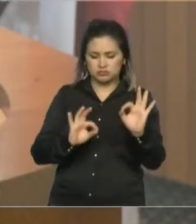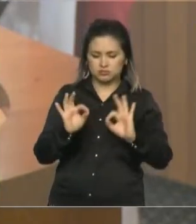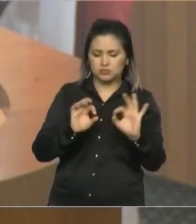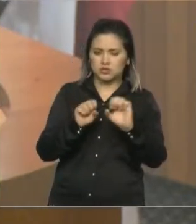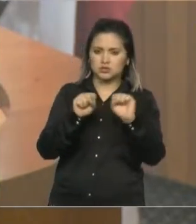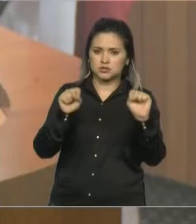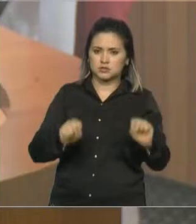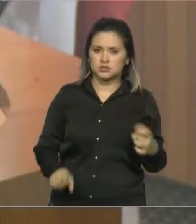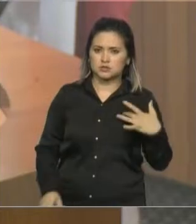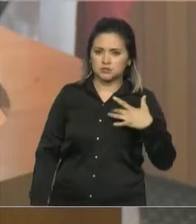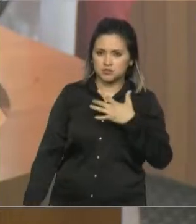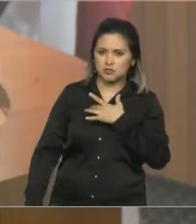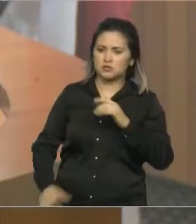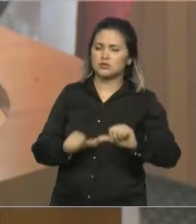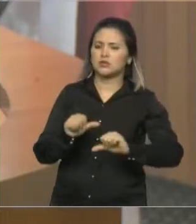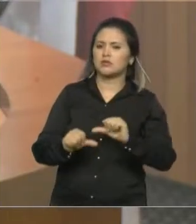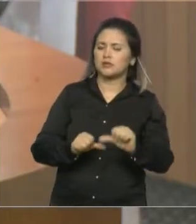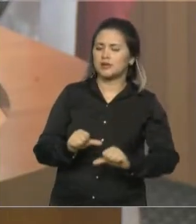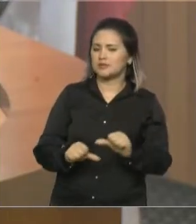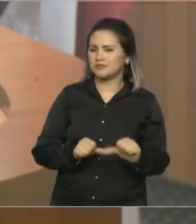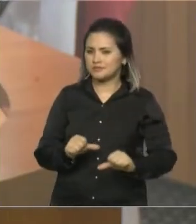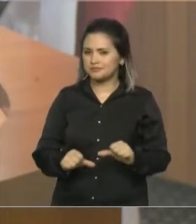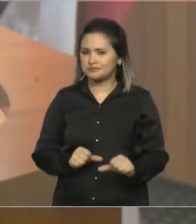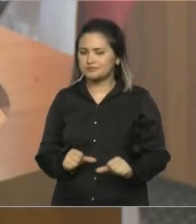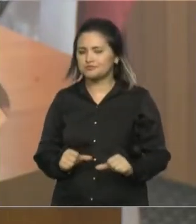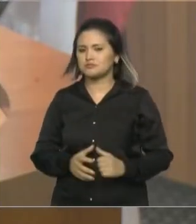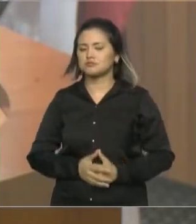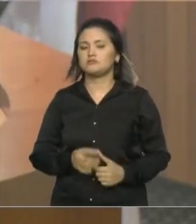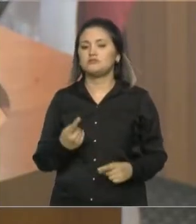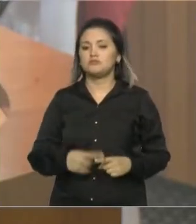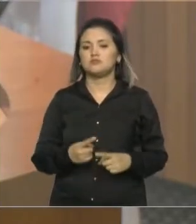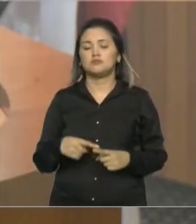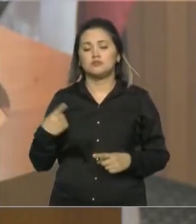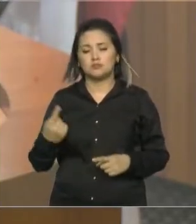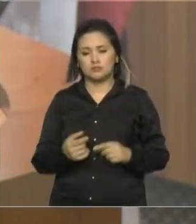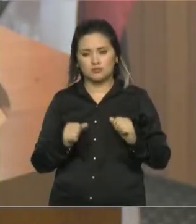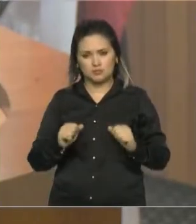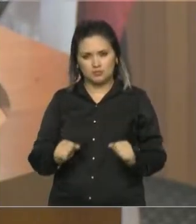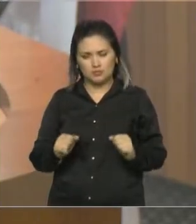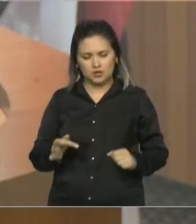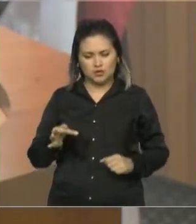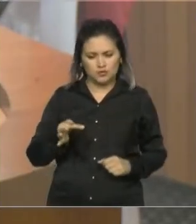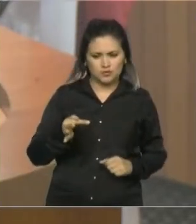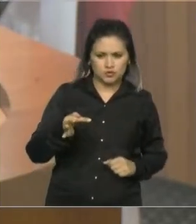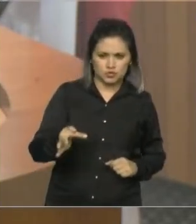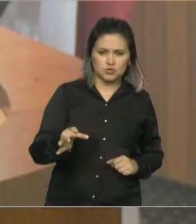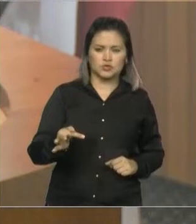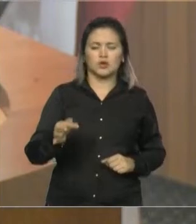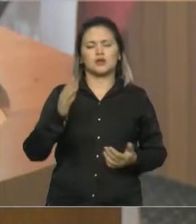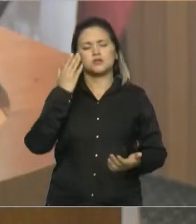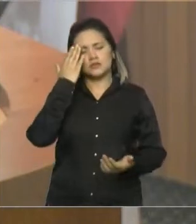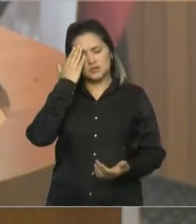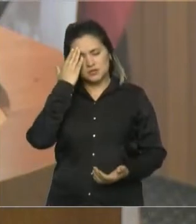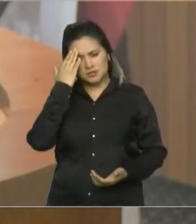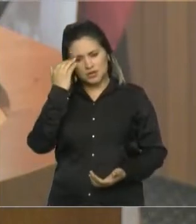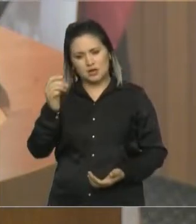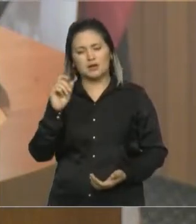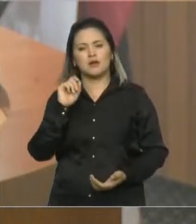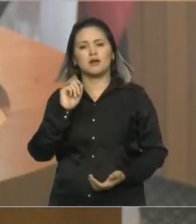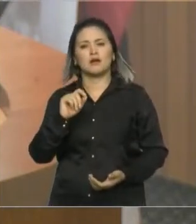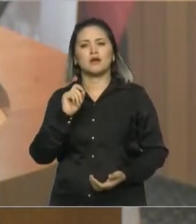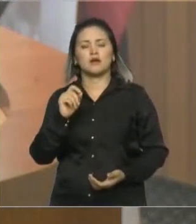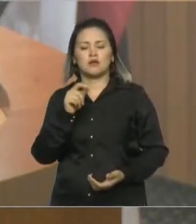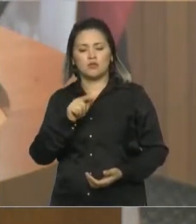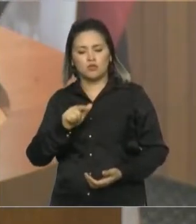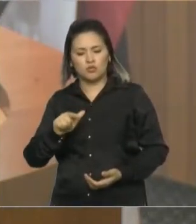a mudança do nosso sistema, e para que a gente possa, nos próximos anos, ter a certeza de que a gente vai ter a continuidade